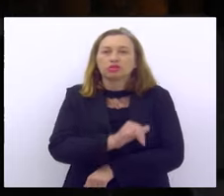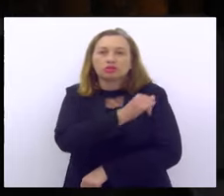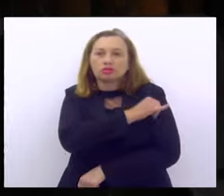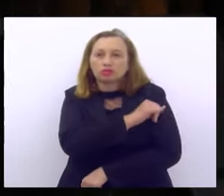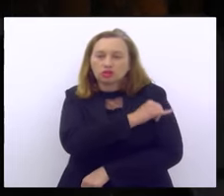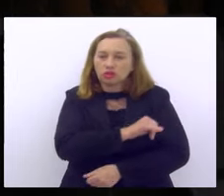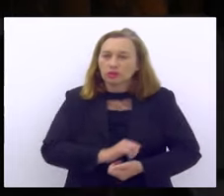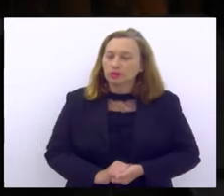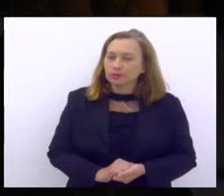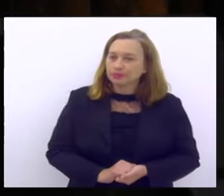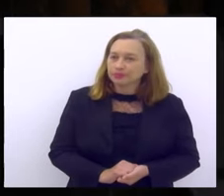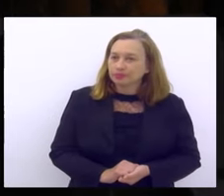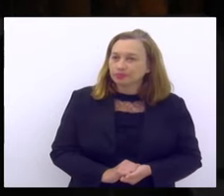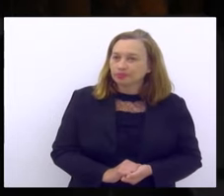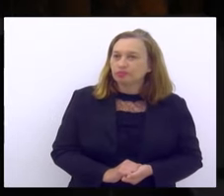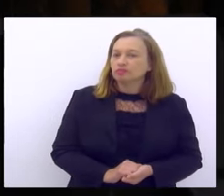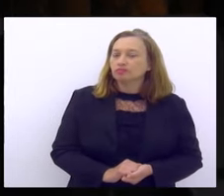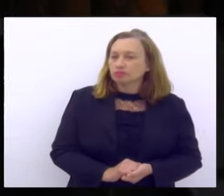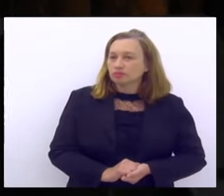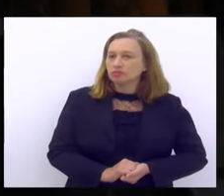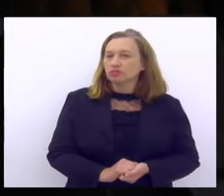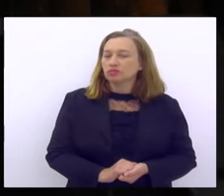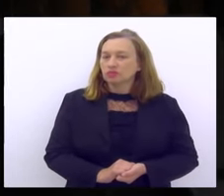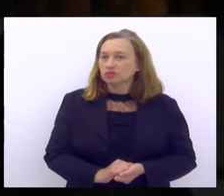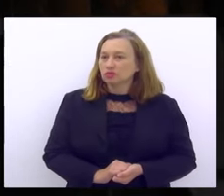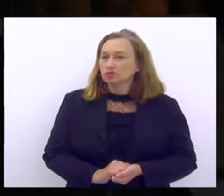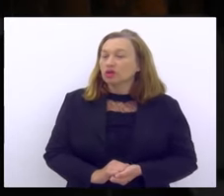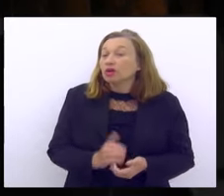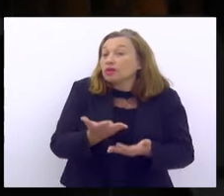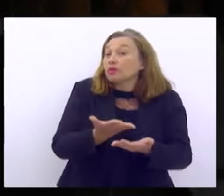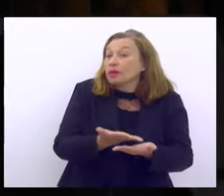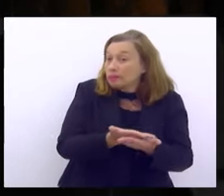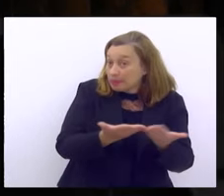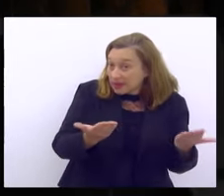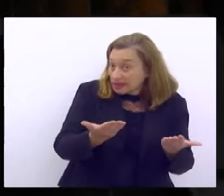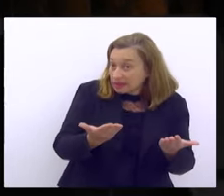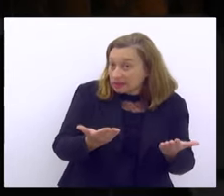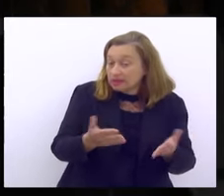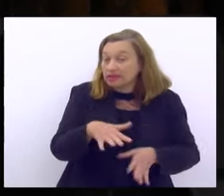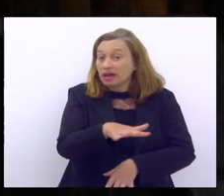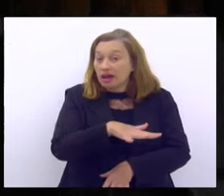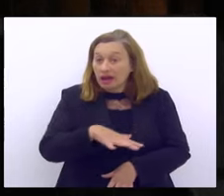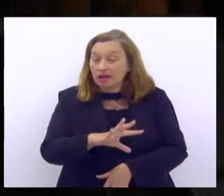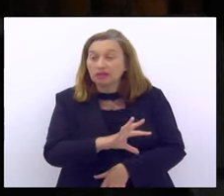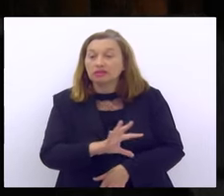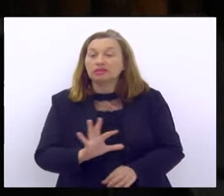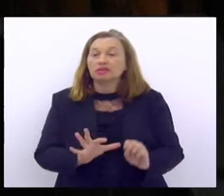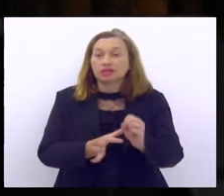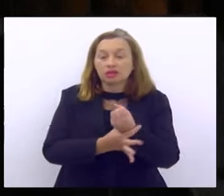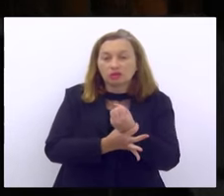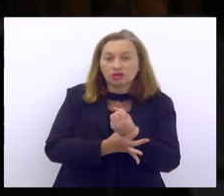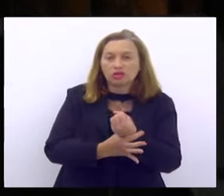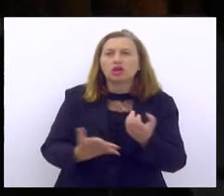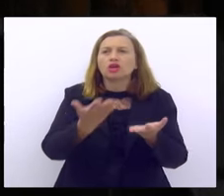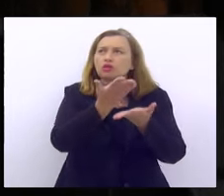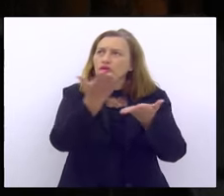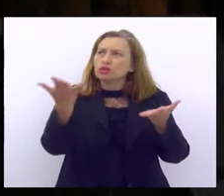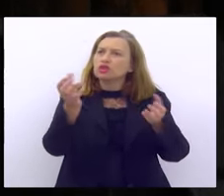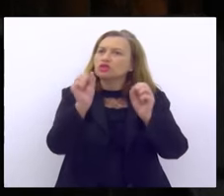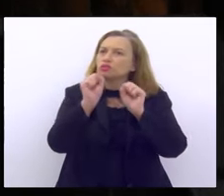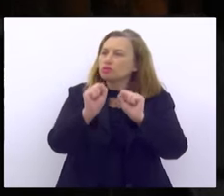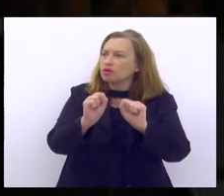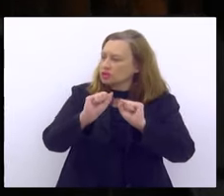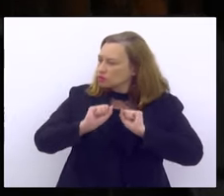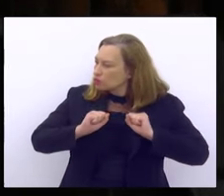Janeiro tem déficit operacional nas forças de segurança, que os senhores e senhoras possam fazer aquilo que se